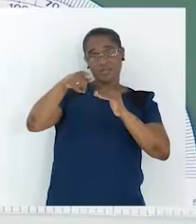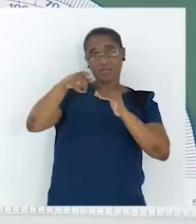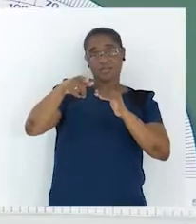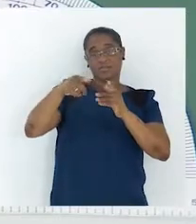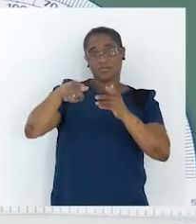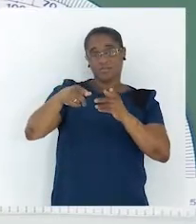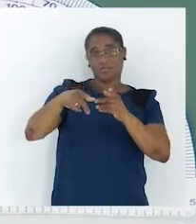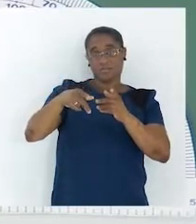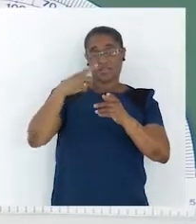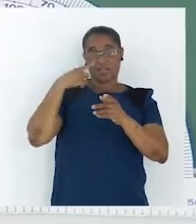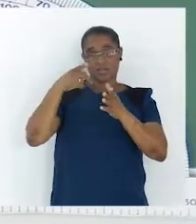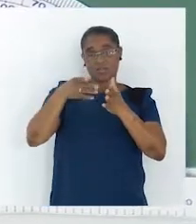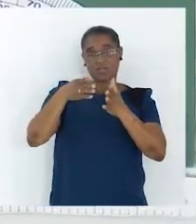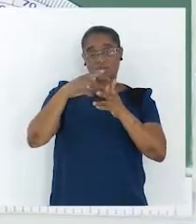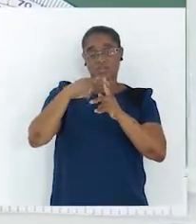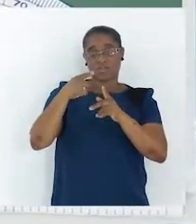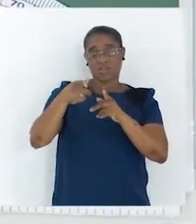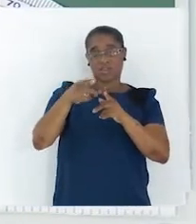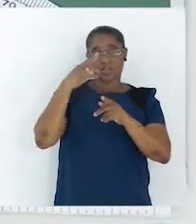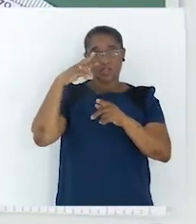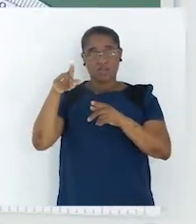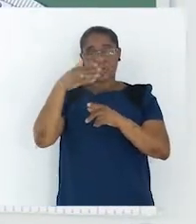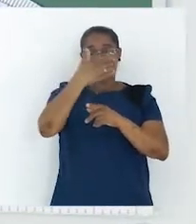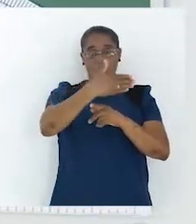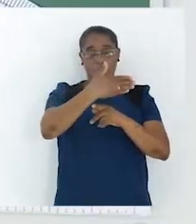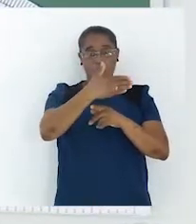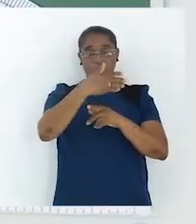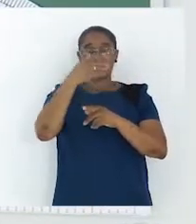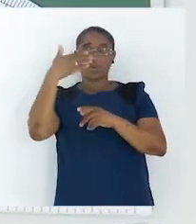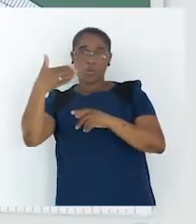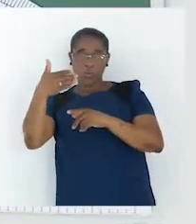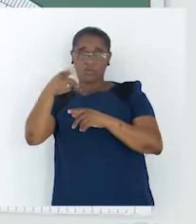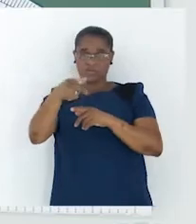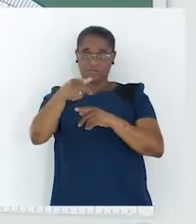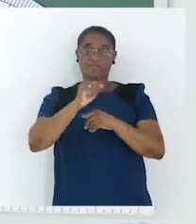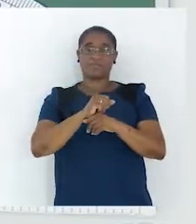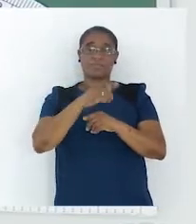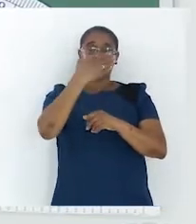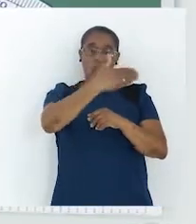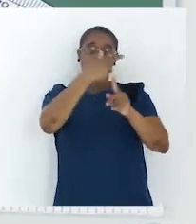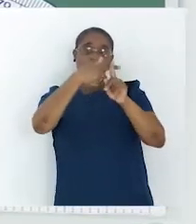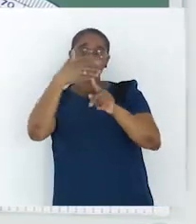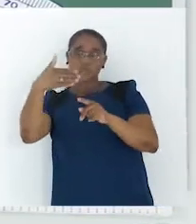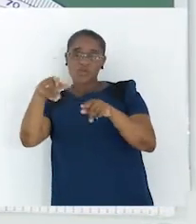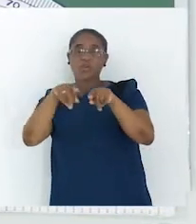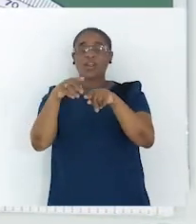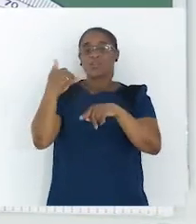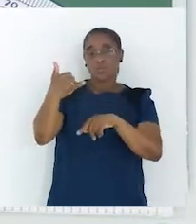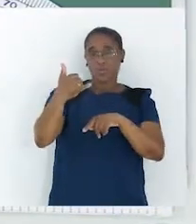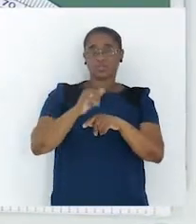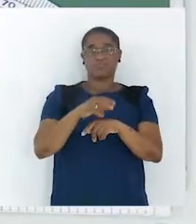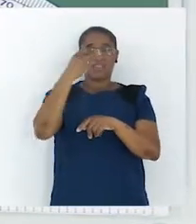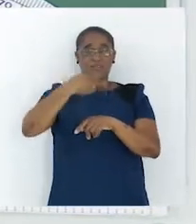edição aqui vocês estão a ver está um então um mais um dá dois